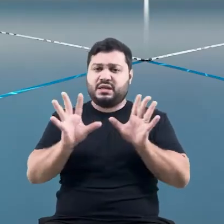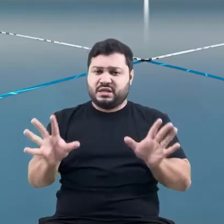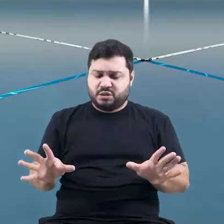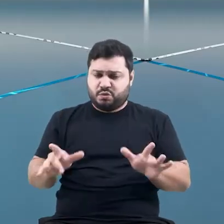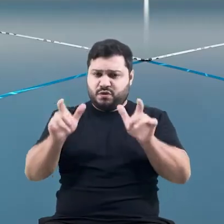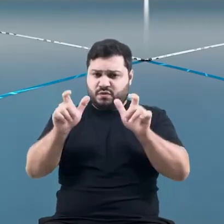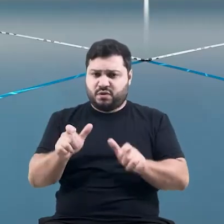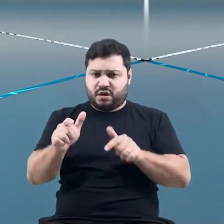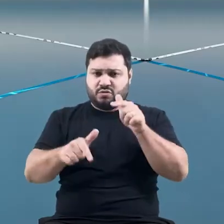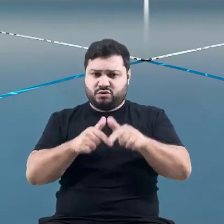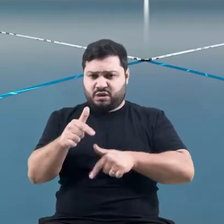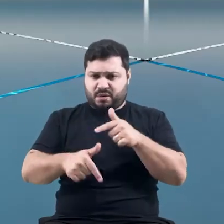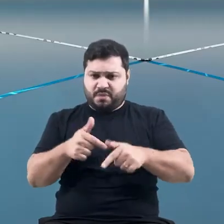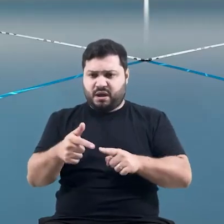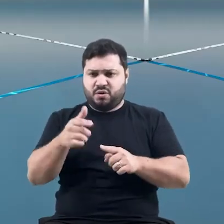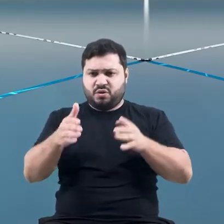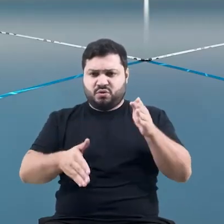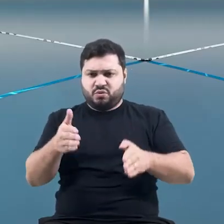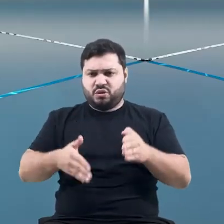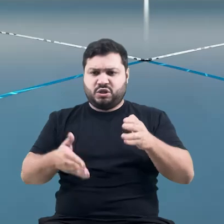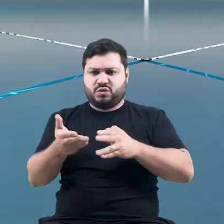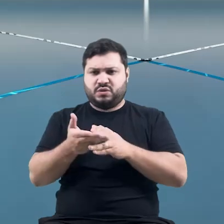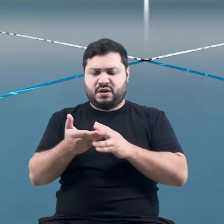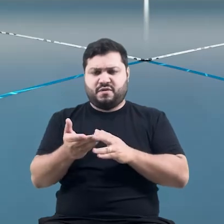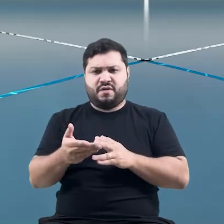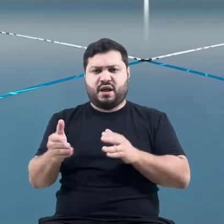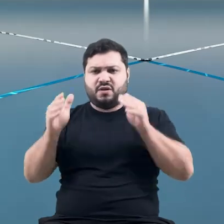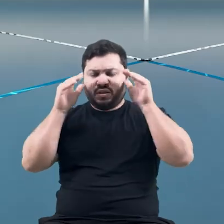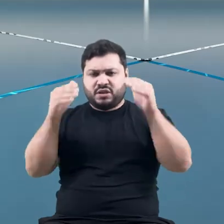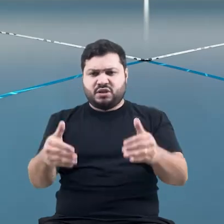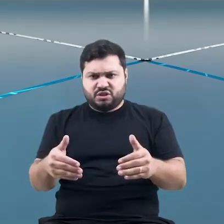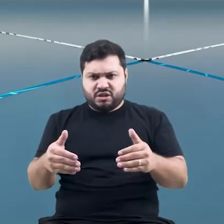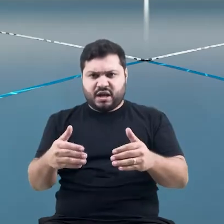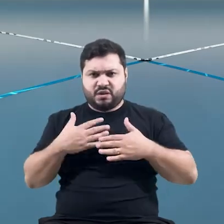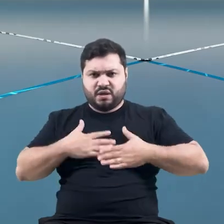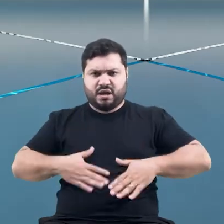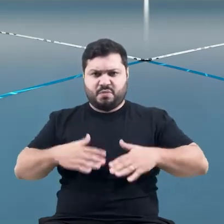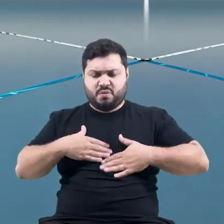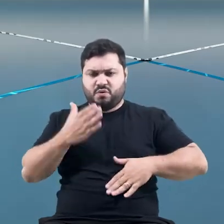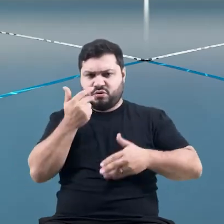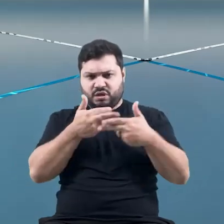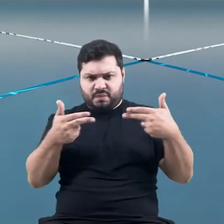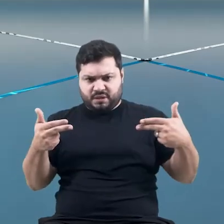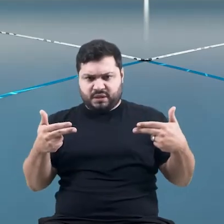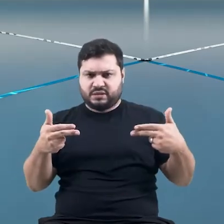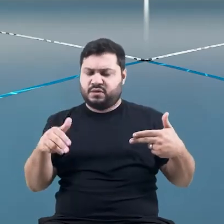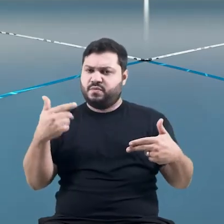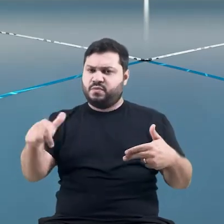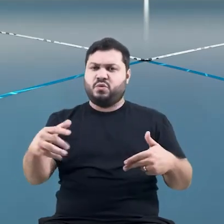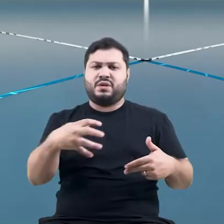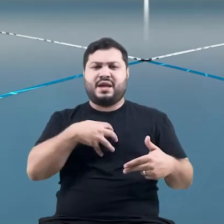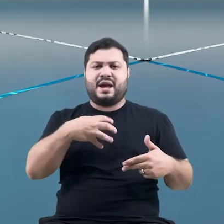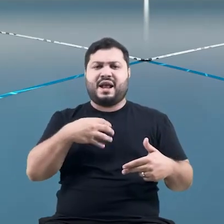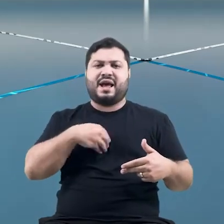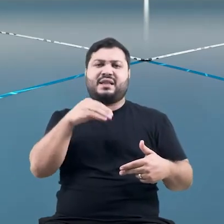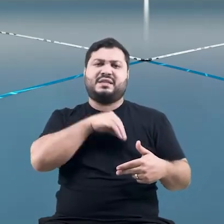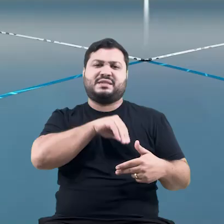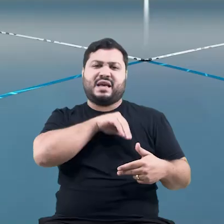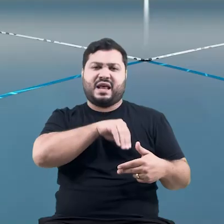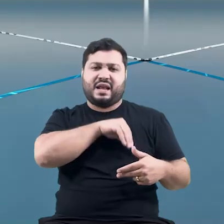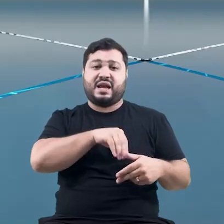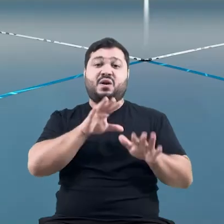mantém disponível no local de trabalho durante o intervalo destinado a repouso e à alimentação, não tem